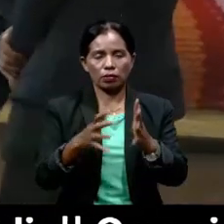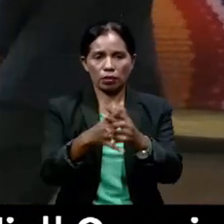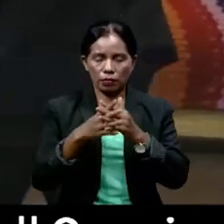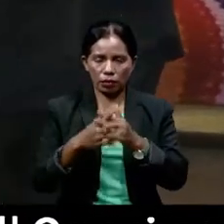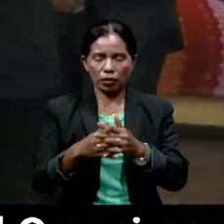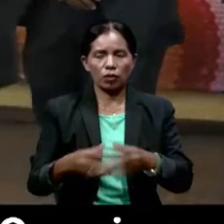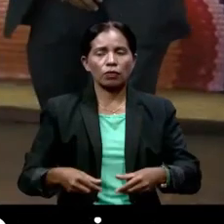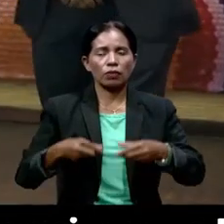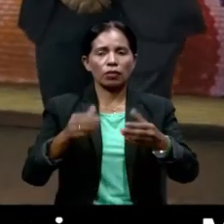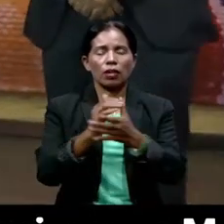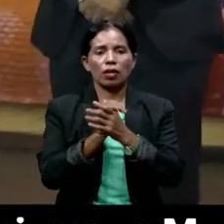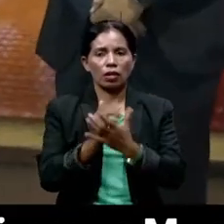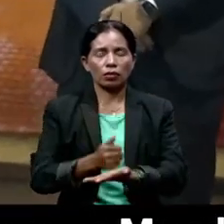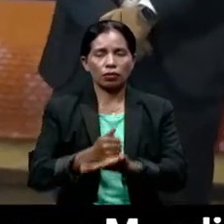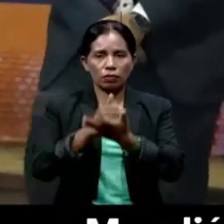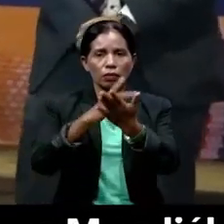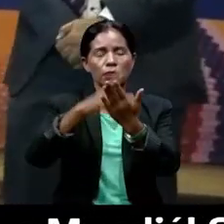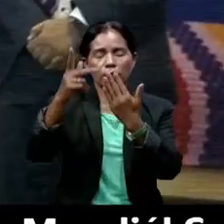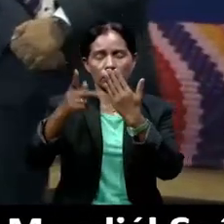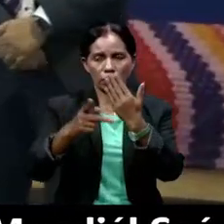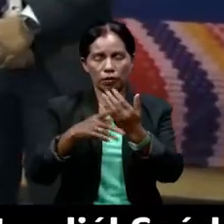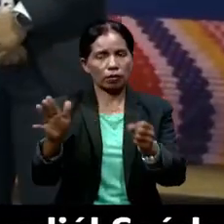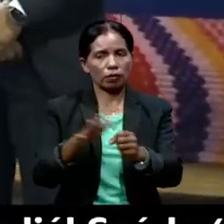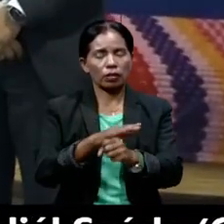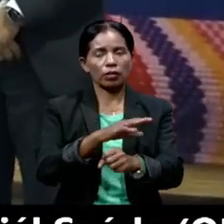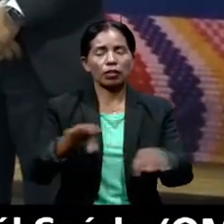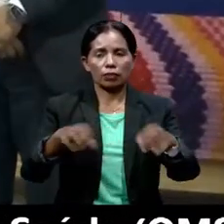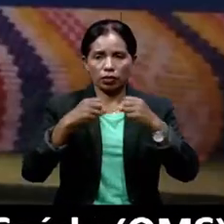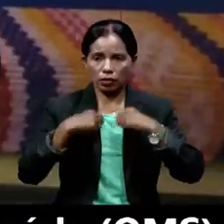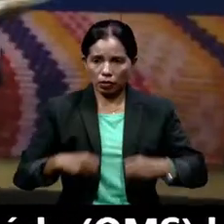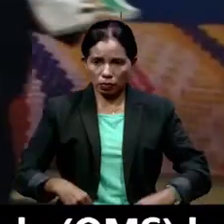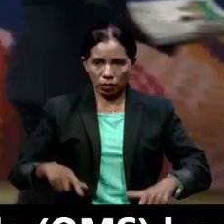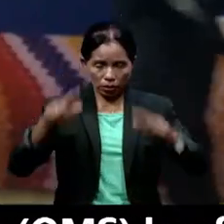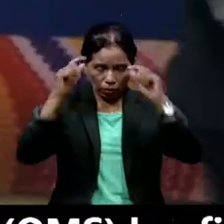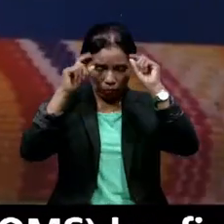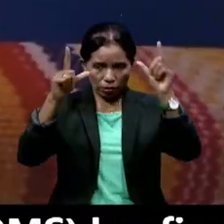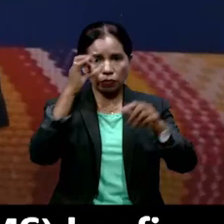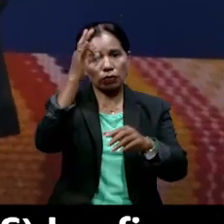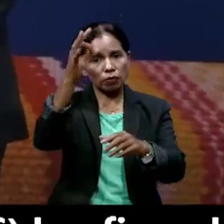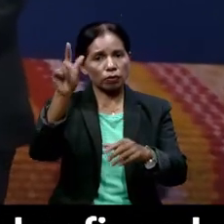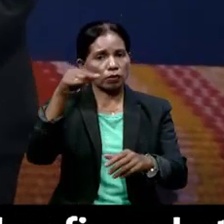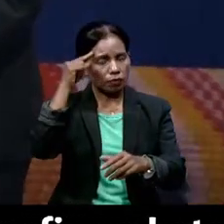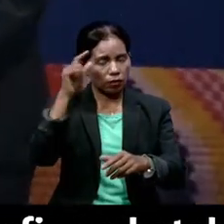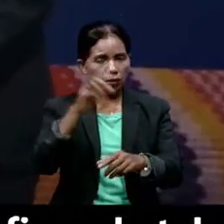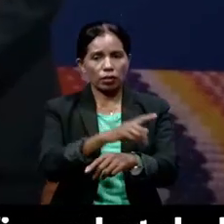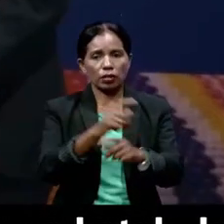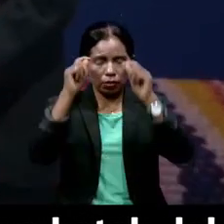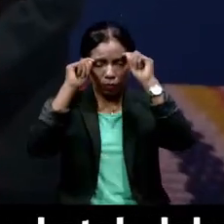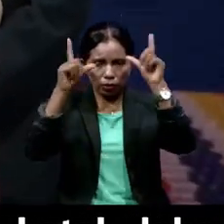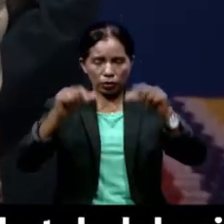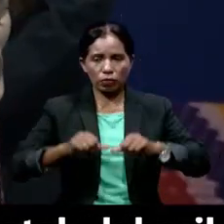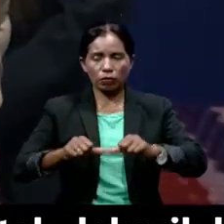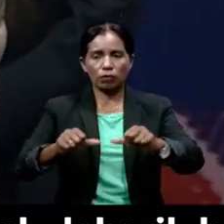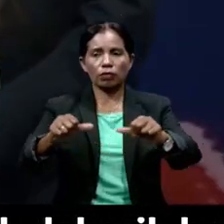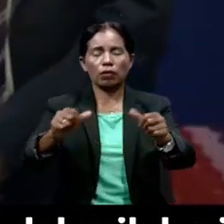foi um apoio para o Programa Sustentabilidade e Sistema Saúde de Timor-Leste, para o governo Timor-Leste, se na fato for continuidade